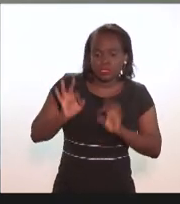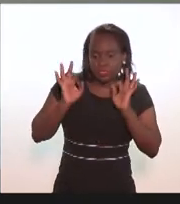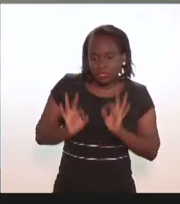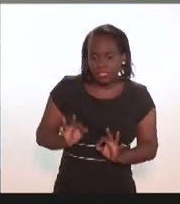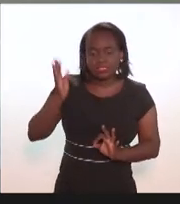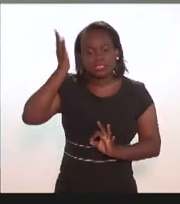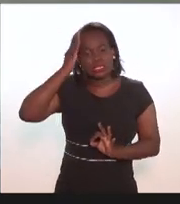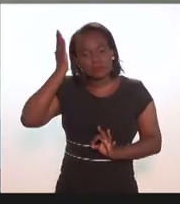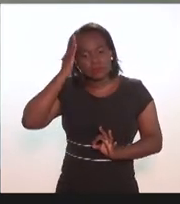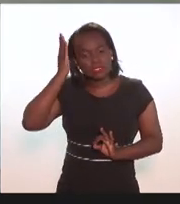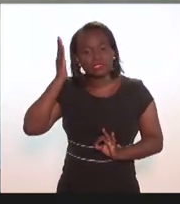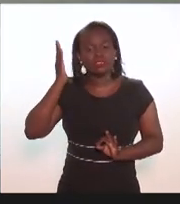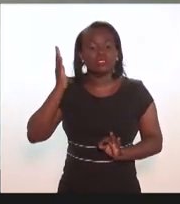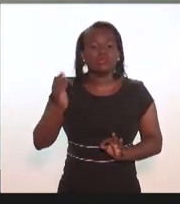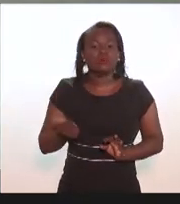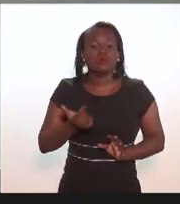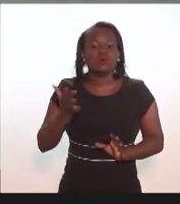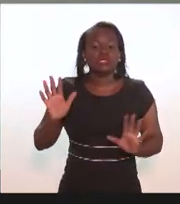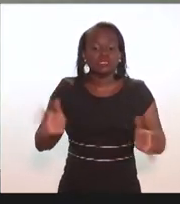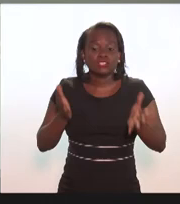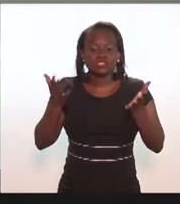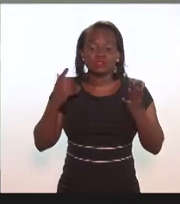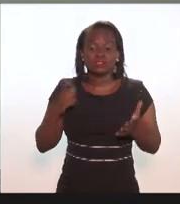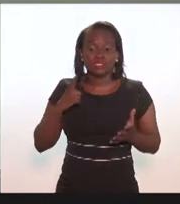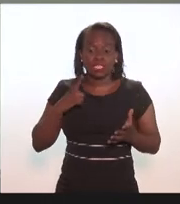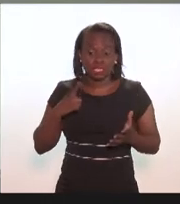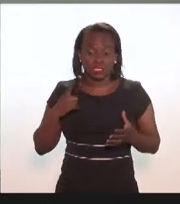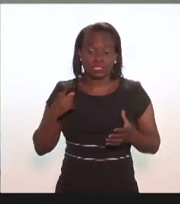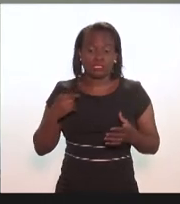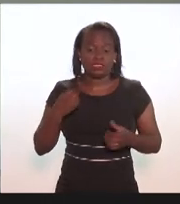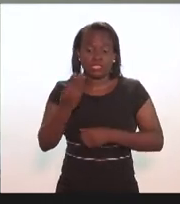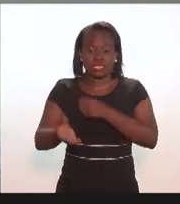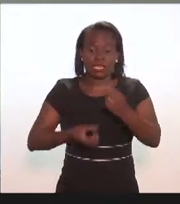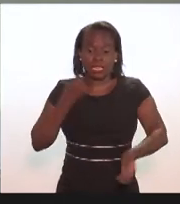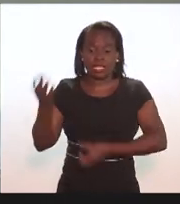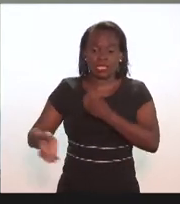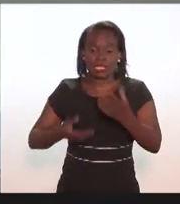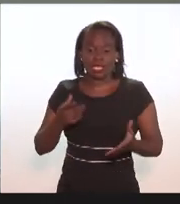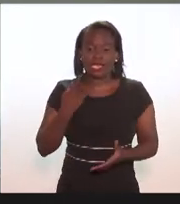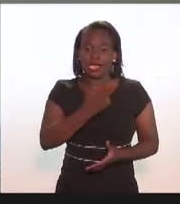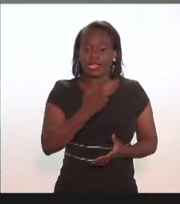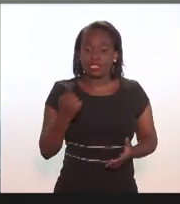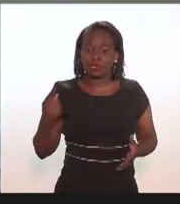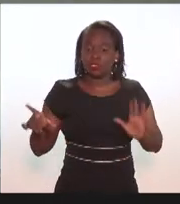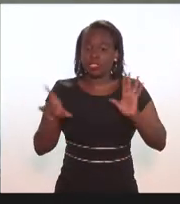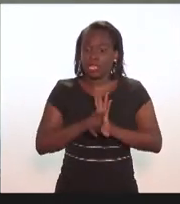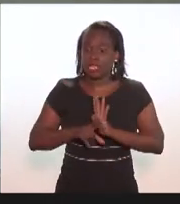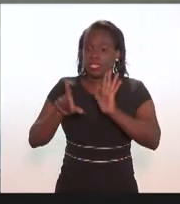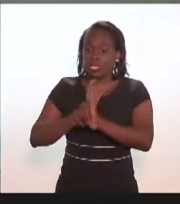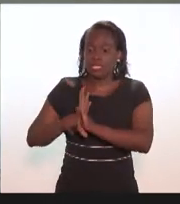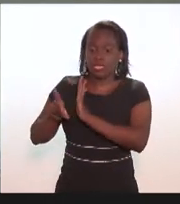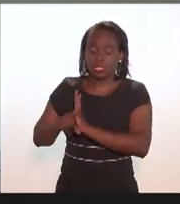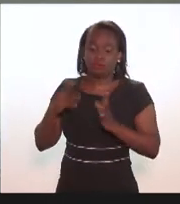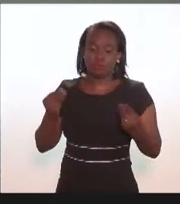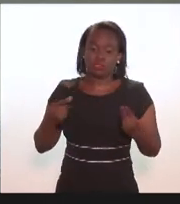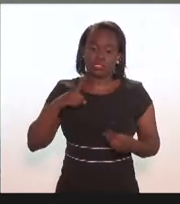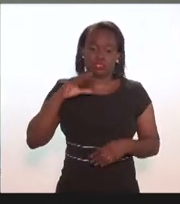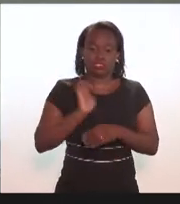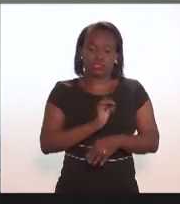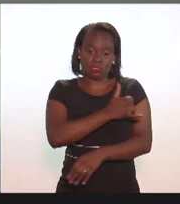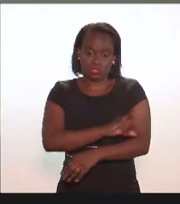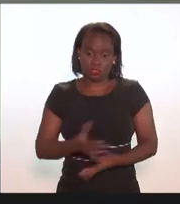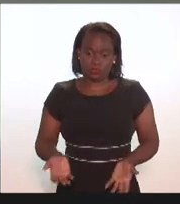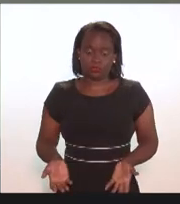saber, de fato, quanto de incentivo fiscal está dando, está sendo dado por cada uma das leis de incentivo fiscal que tem aqui no Estado do Rio de